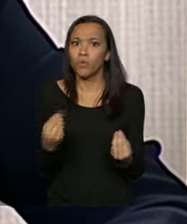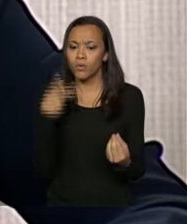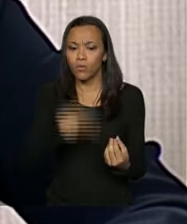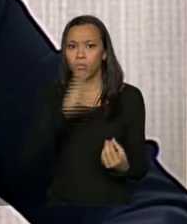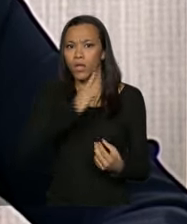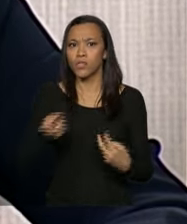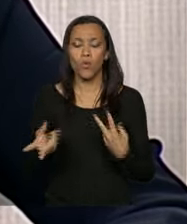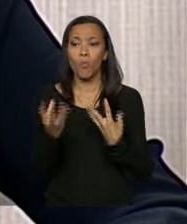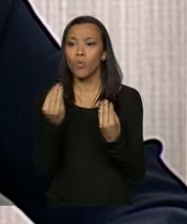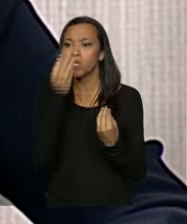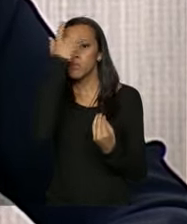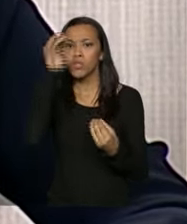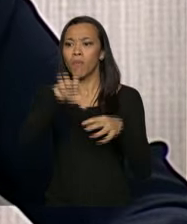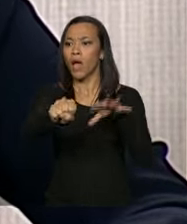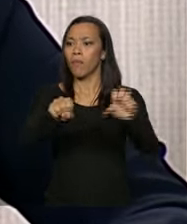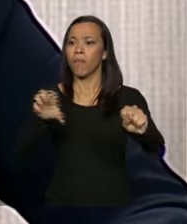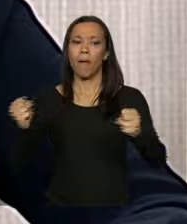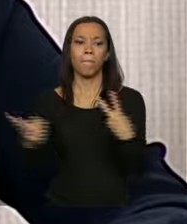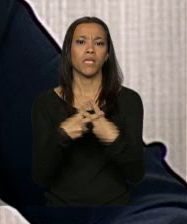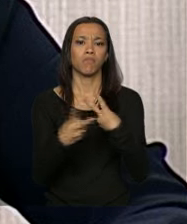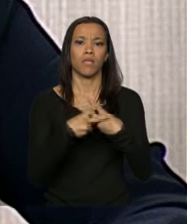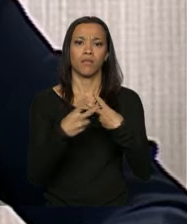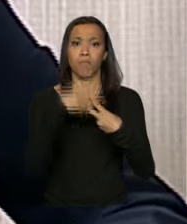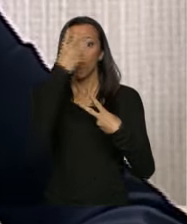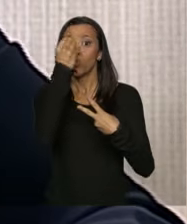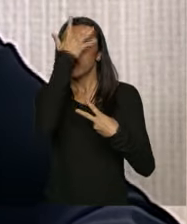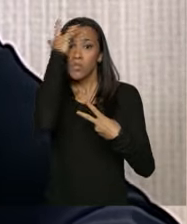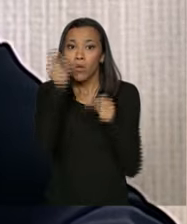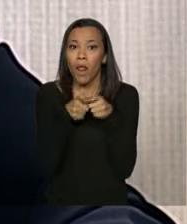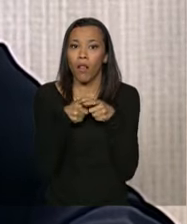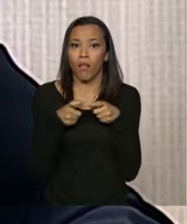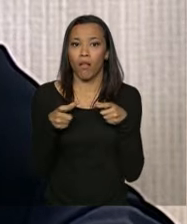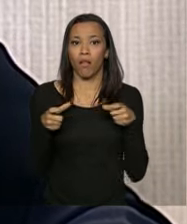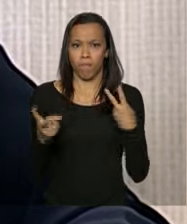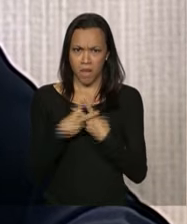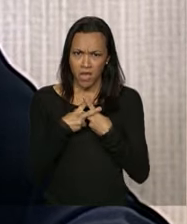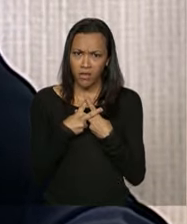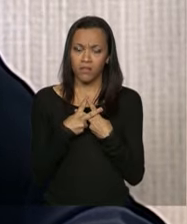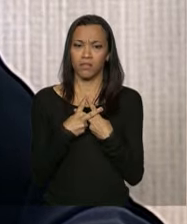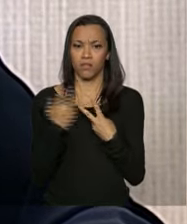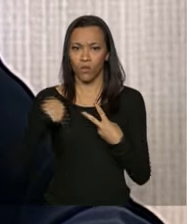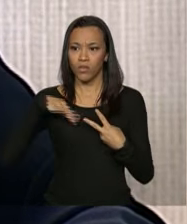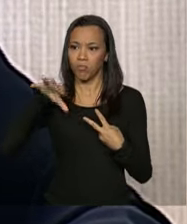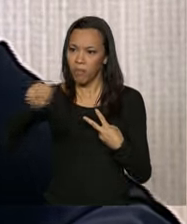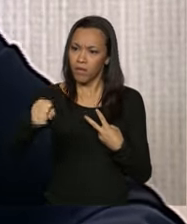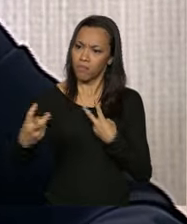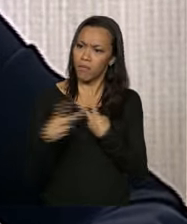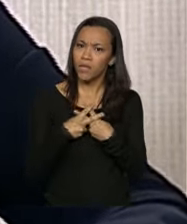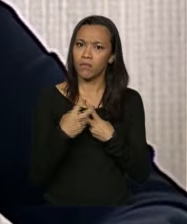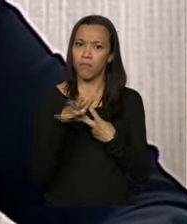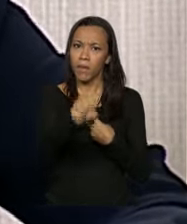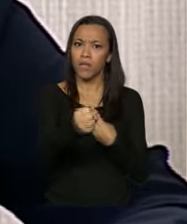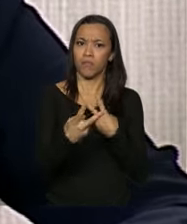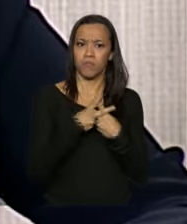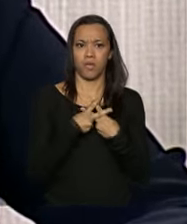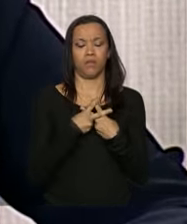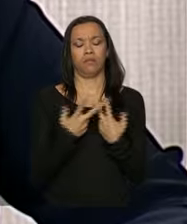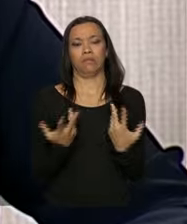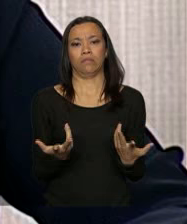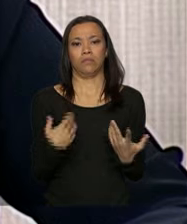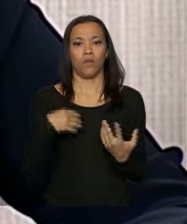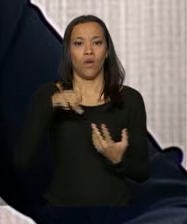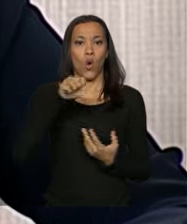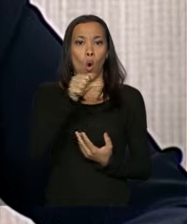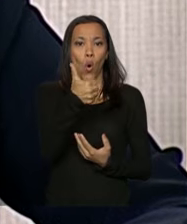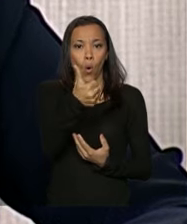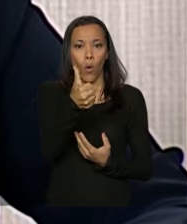país e aí sobe os índices de criminalidade. Nós estamos prendendo, estamos prendendo mal. Nós temos 80%